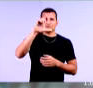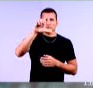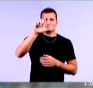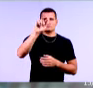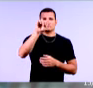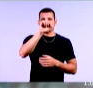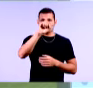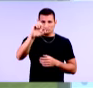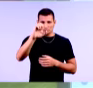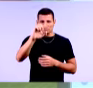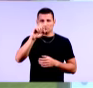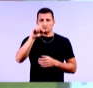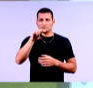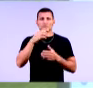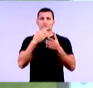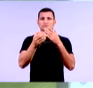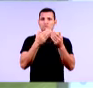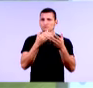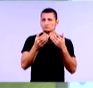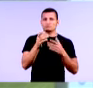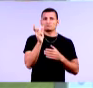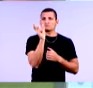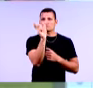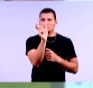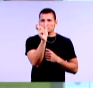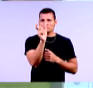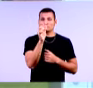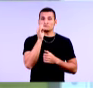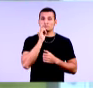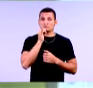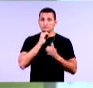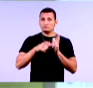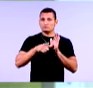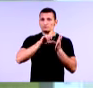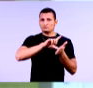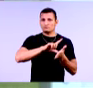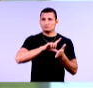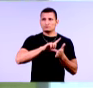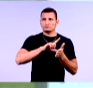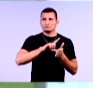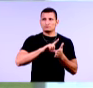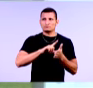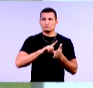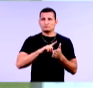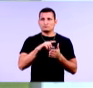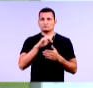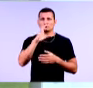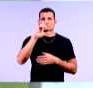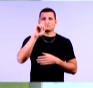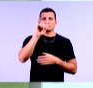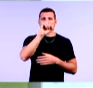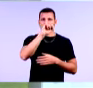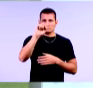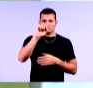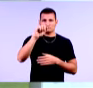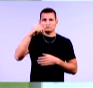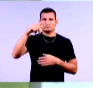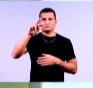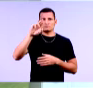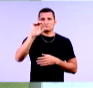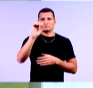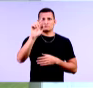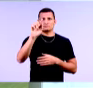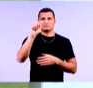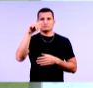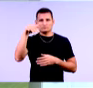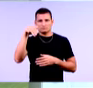para classificar alguma coisa. Nos exemplos anteriores, nas disciplinas anteriores, a gente botava class program, class